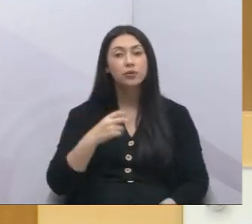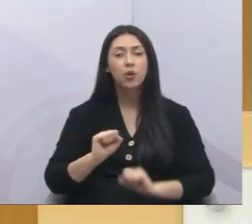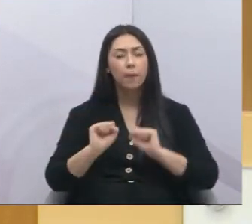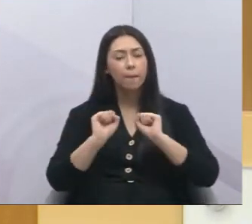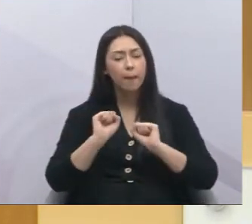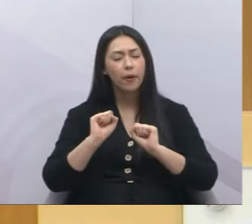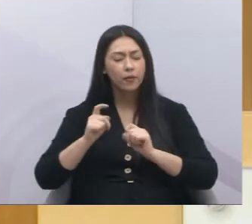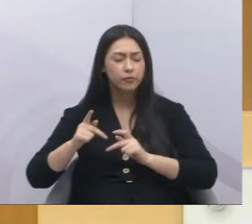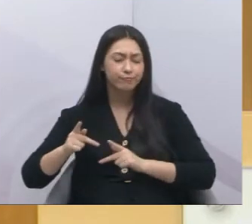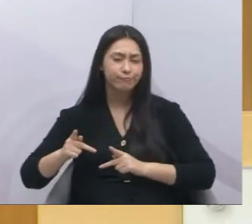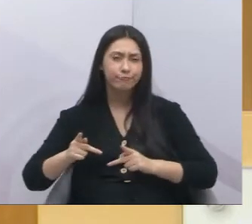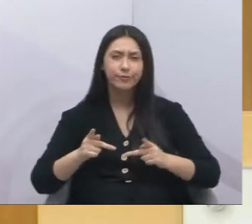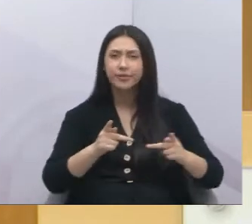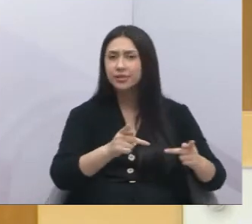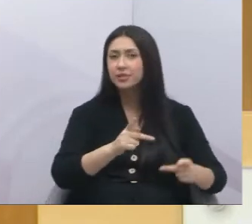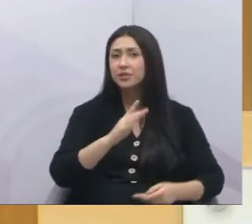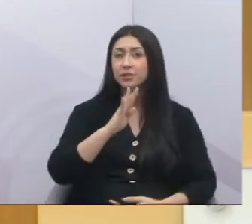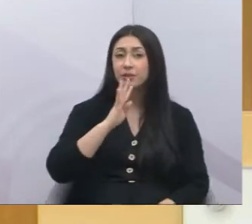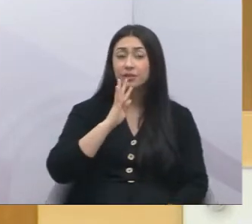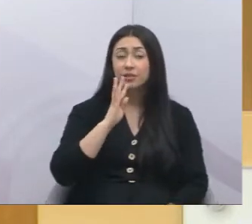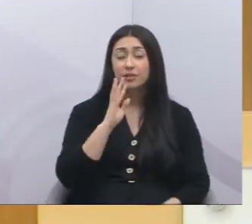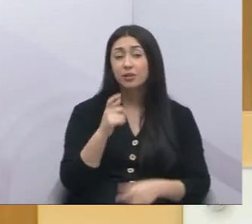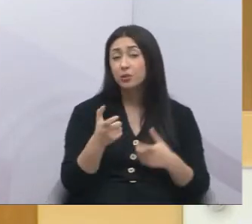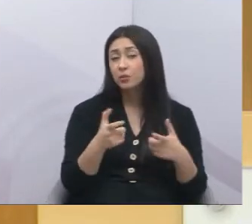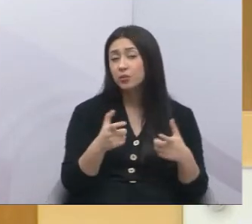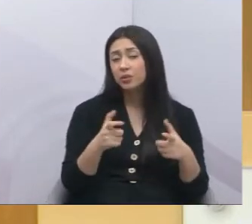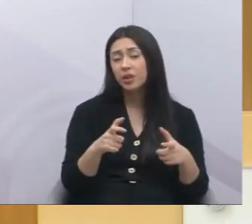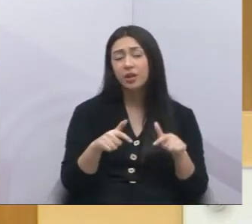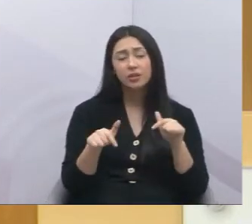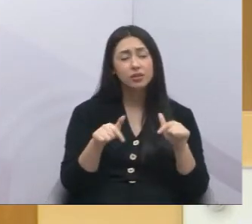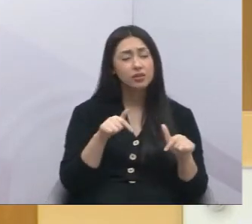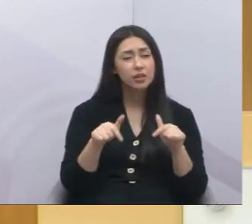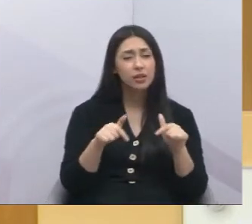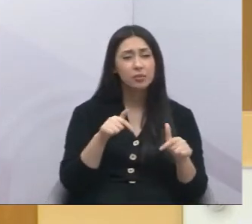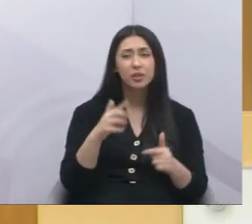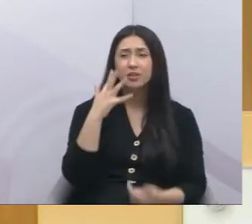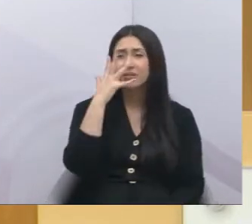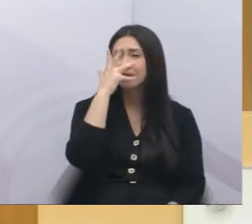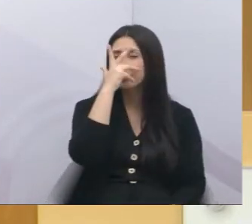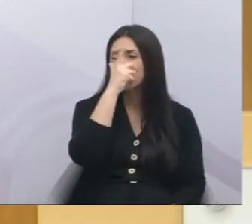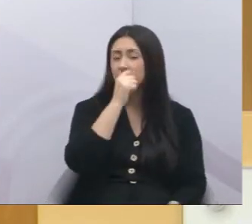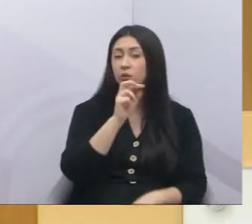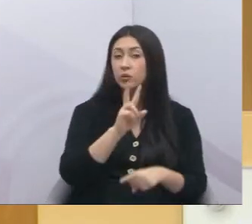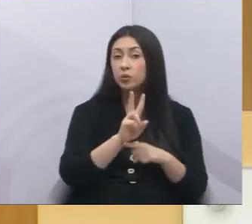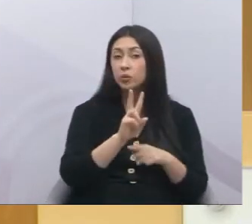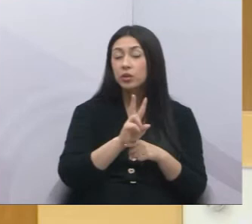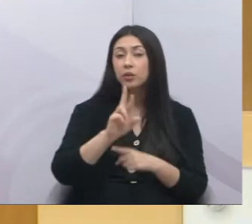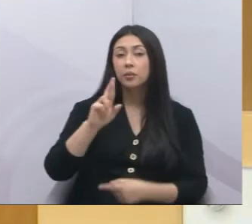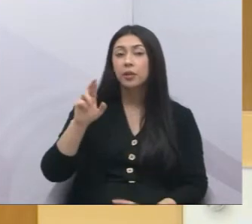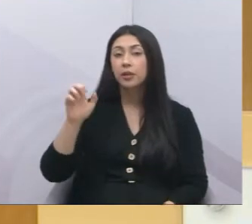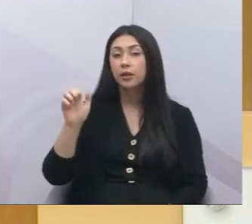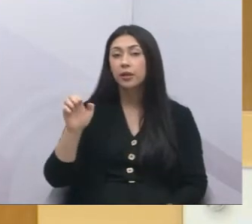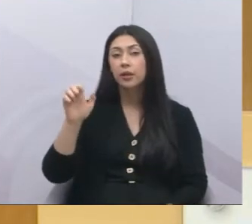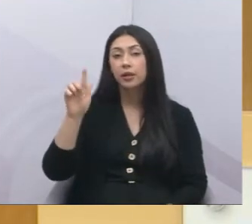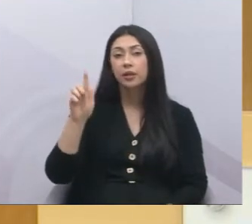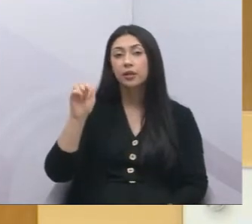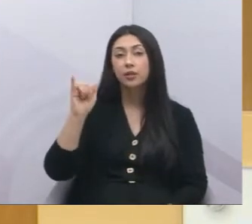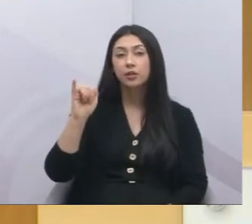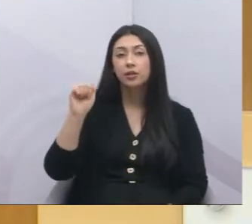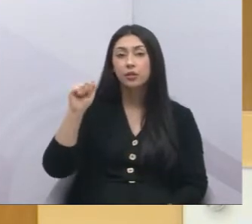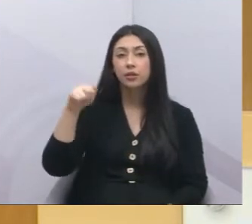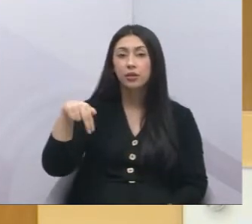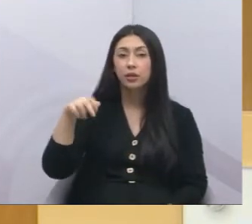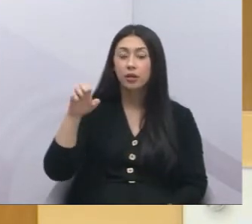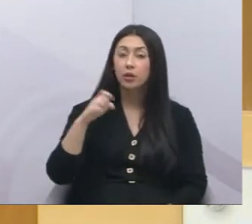uma visita lá para conhecer esse belíssimo trabalho que é coordenado pela Regiane, tá bom? O telefone